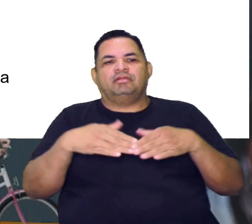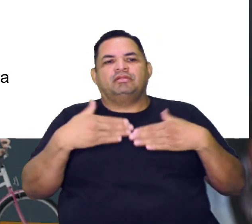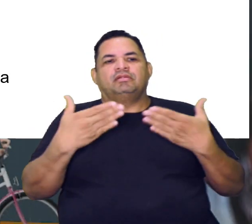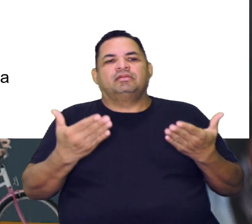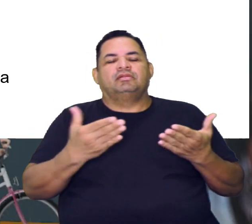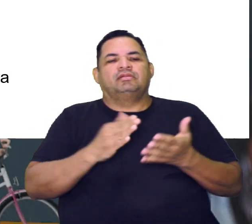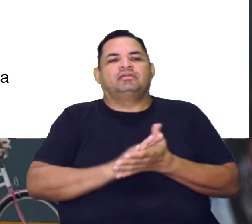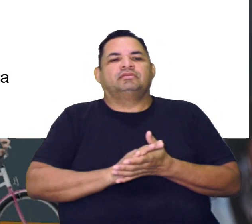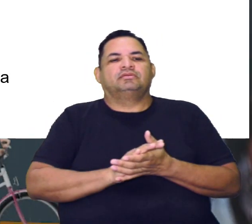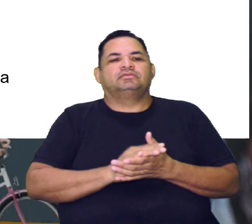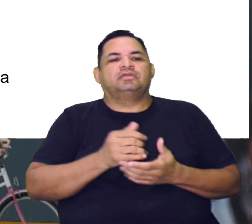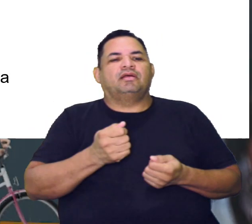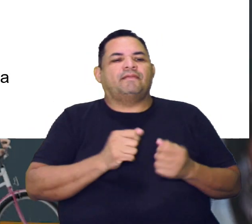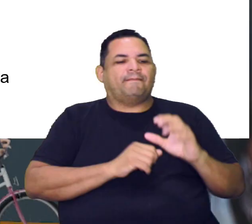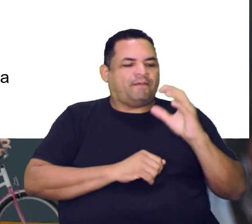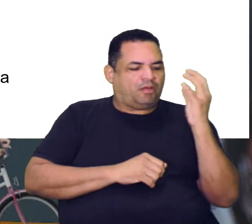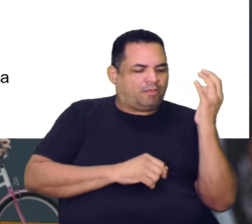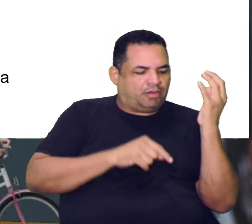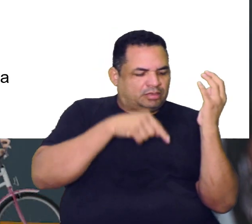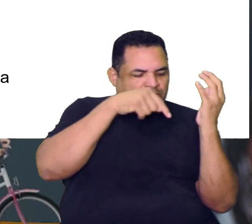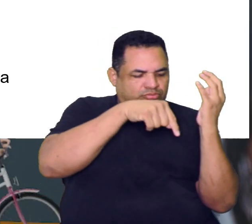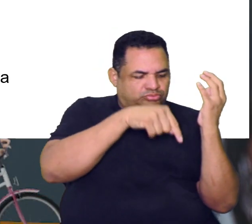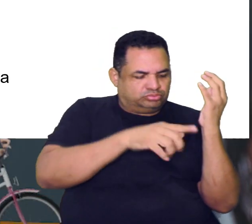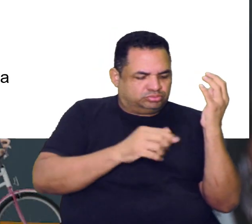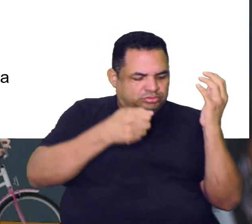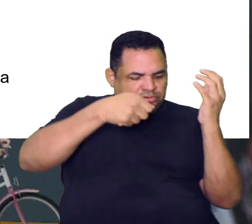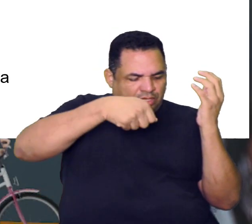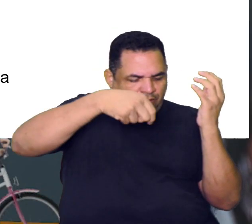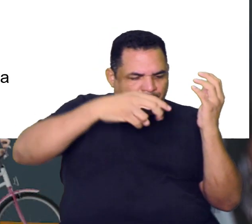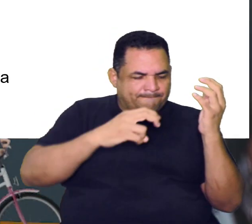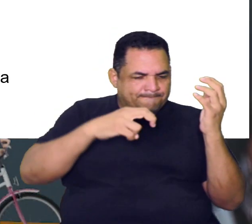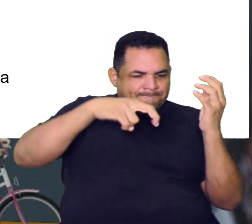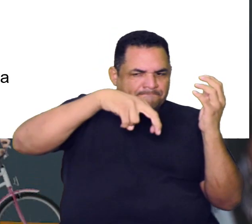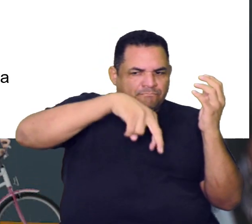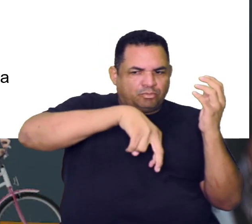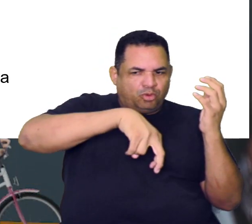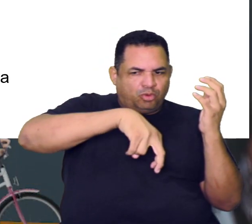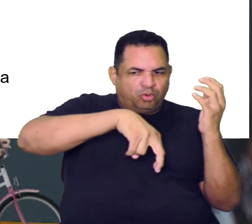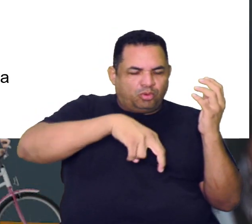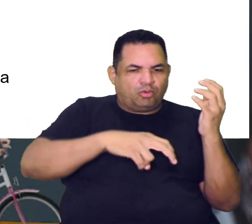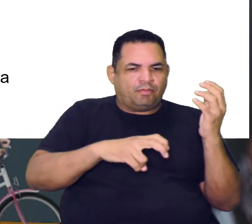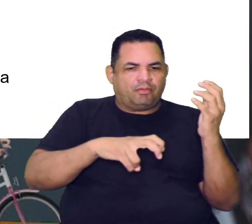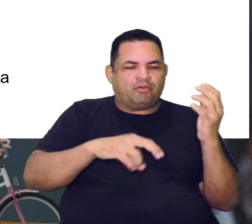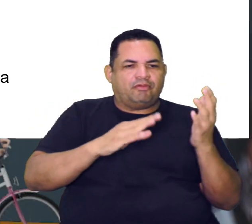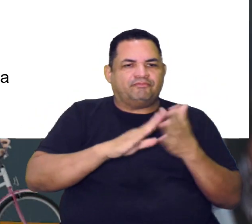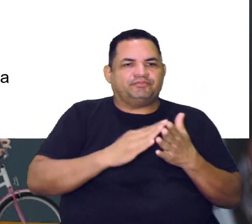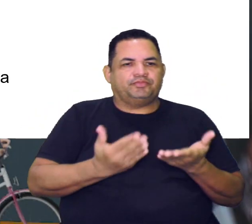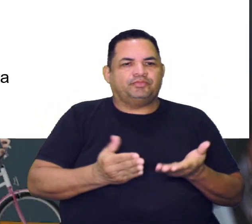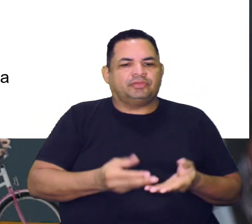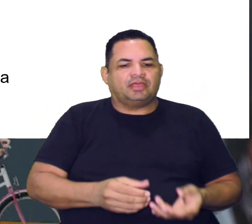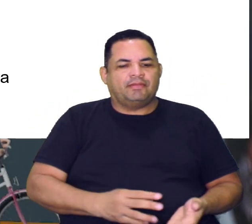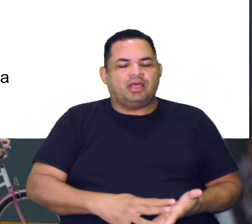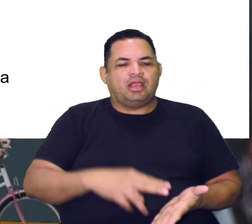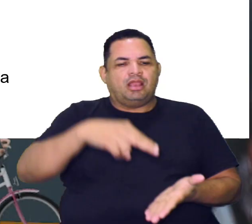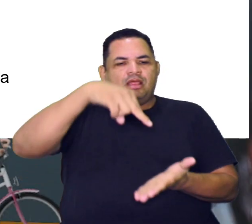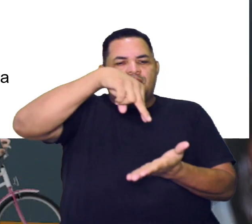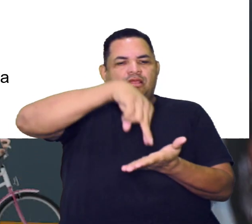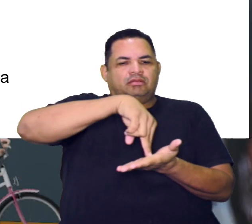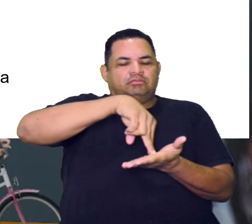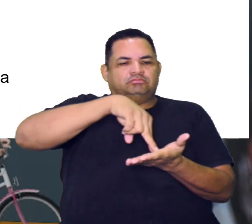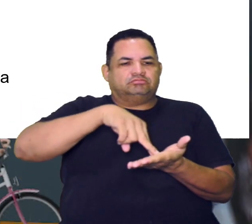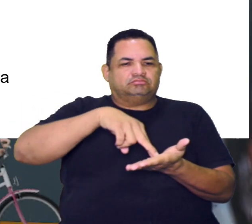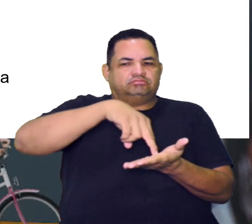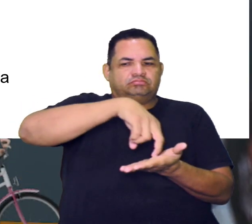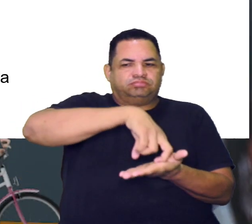vou cuidar, por exemplo, de plantas que estão no solo, eu vou precisar agachar. E aí esse movimento de sair do solo e me